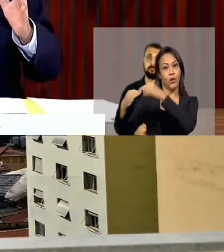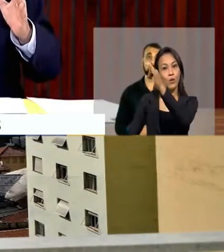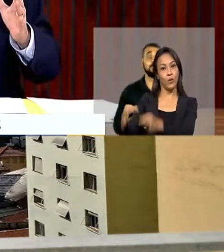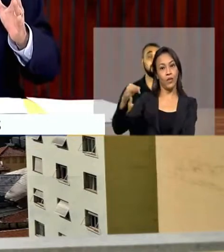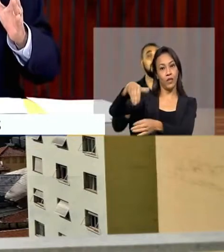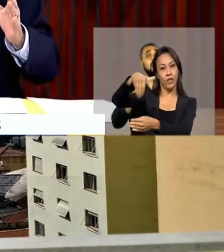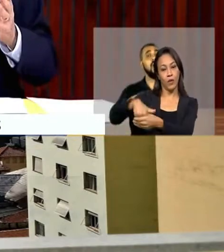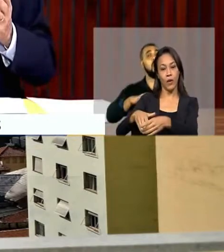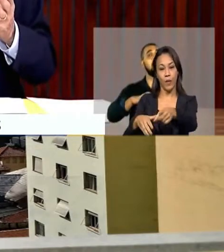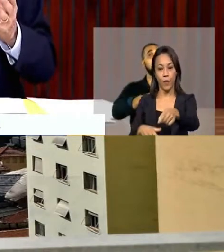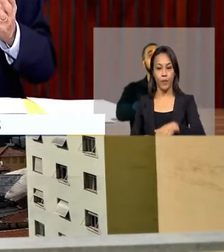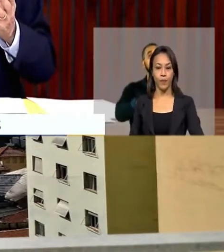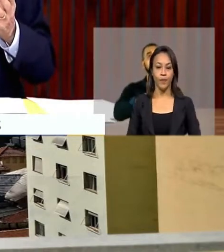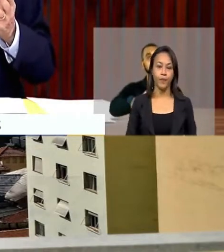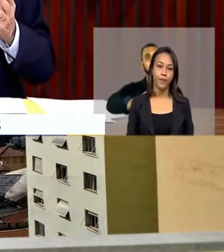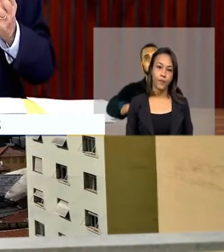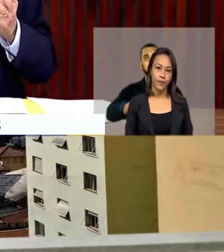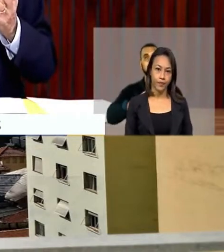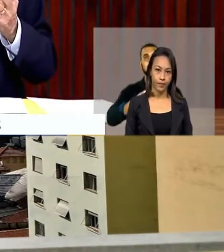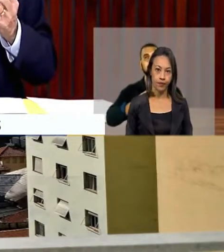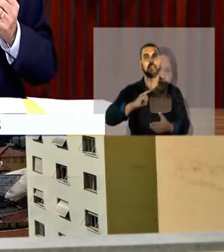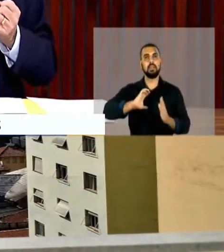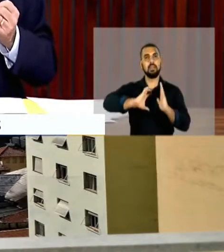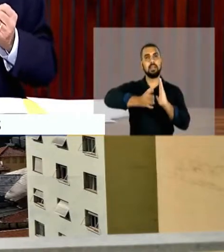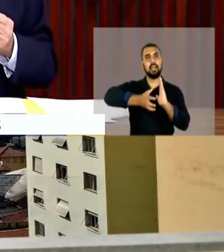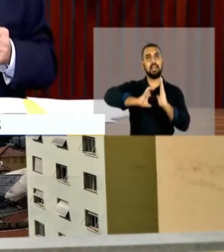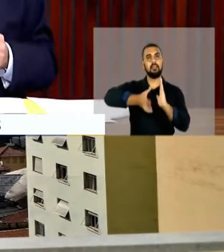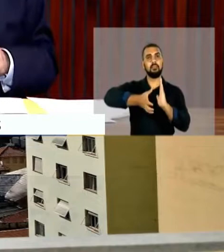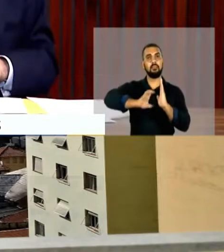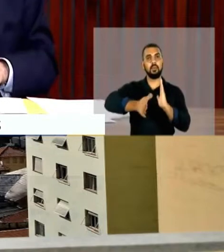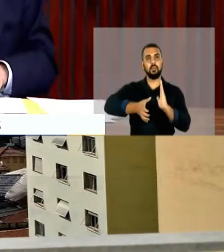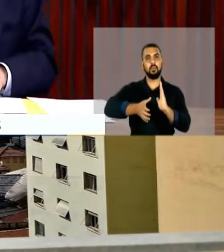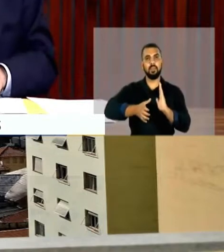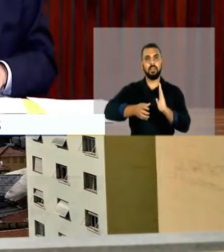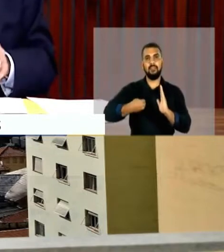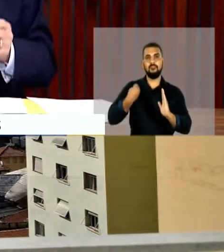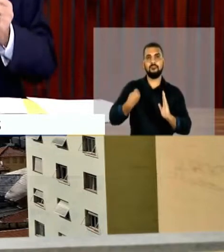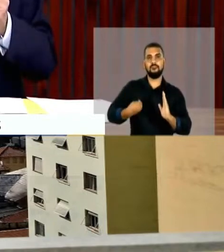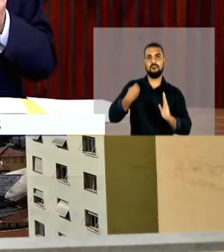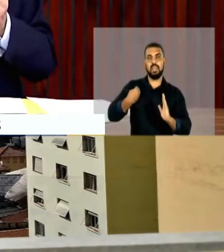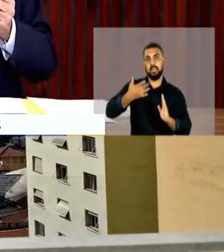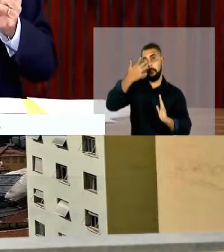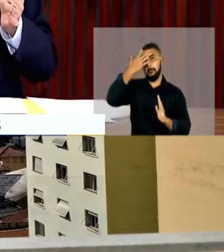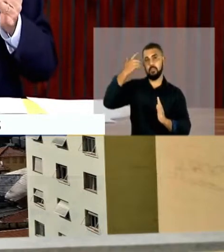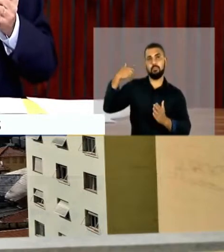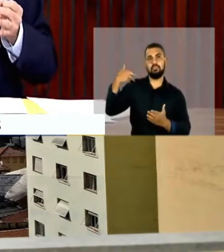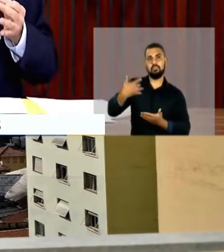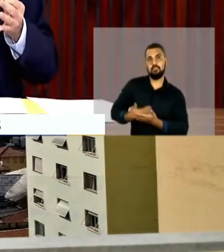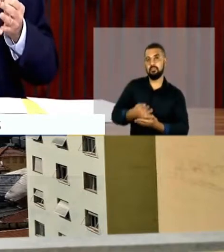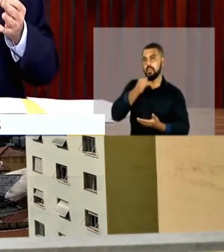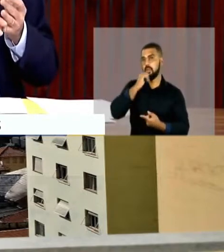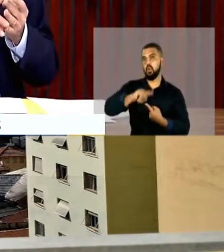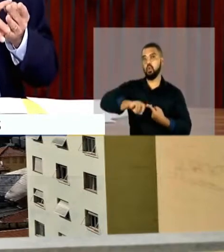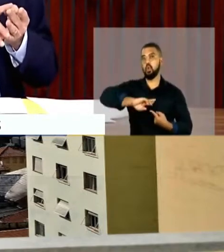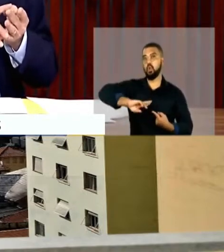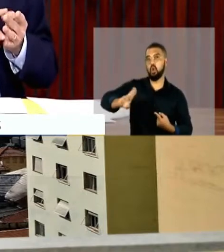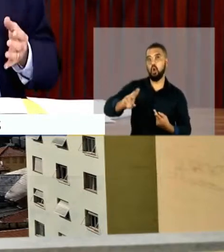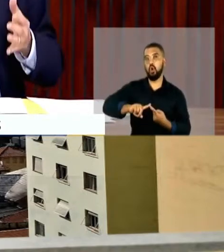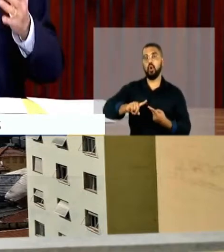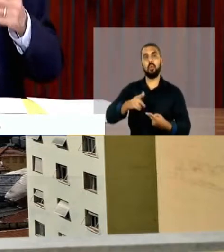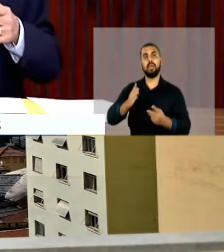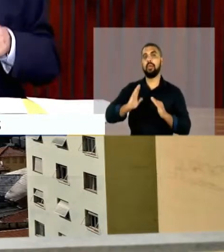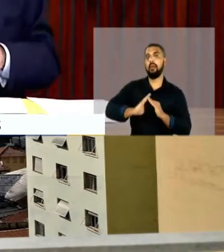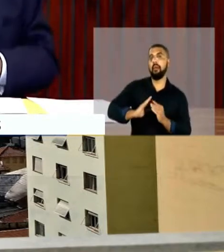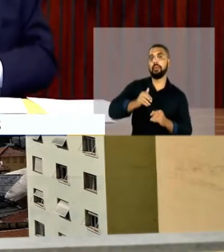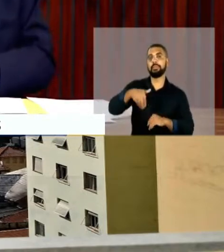O documento será emitido a partir de um banco de dados, inclusive único, e com base nos cadastros